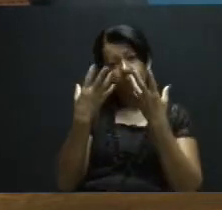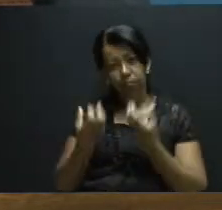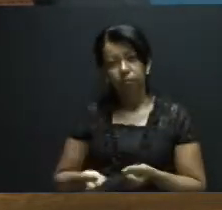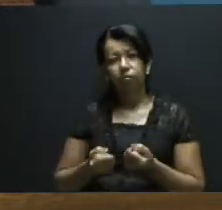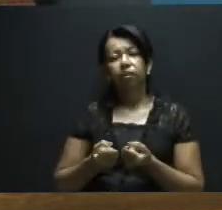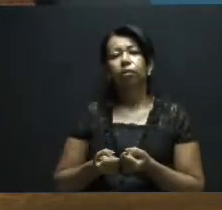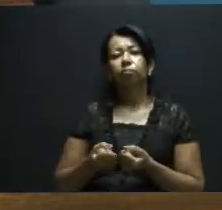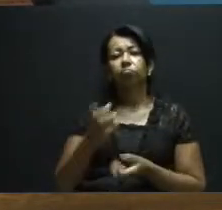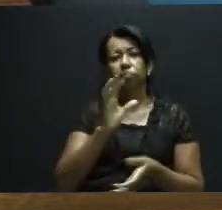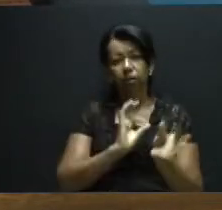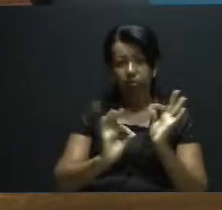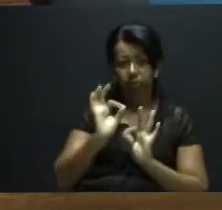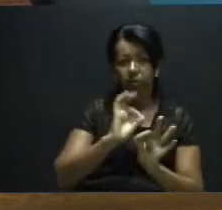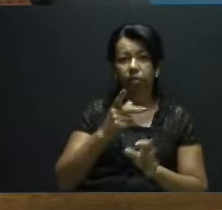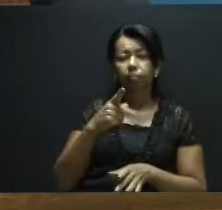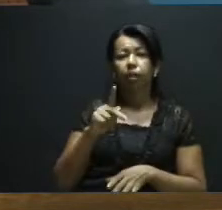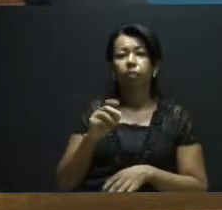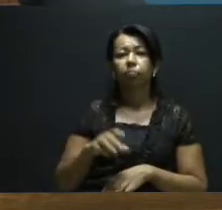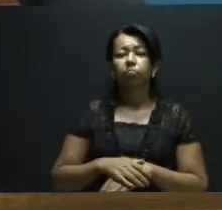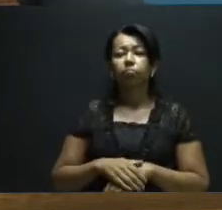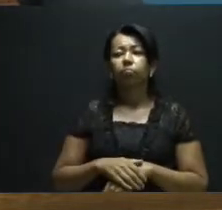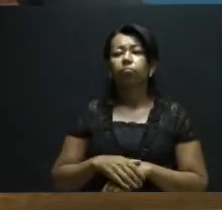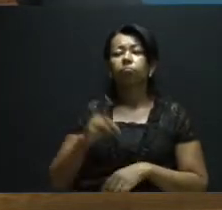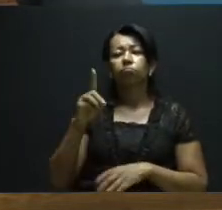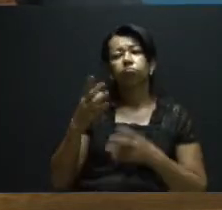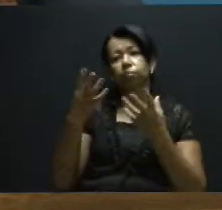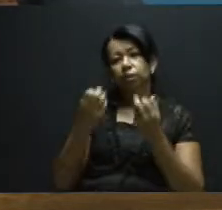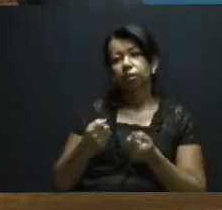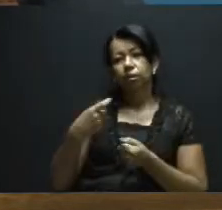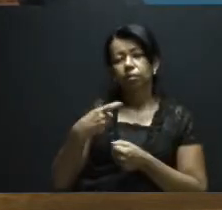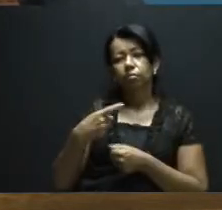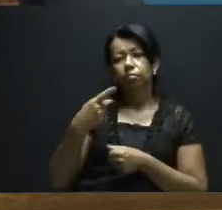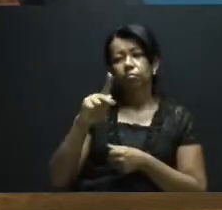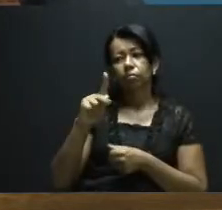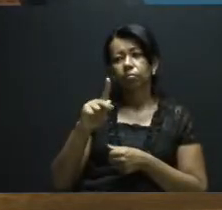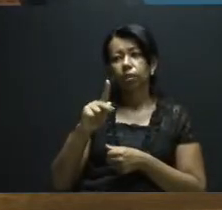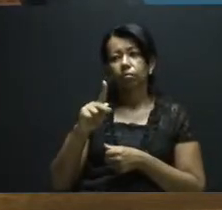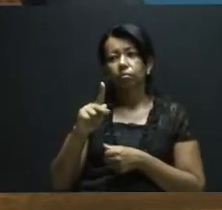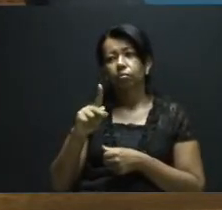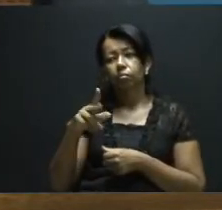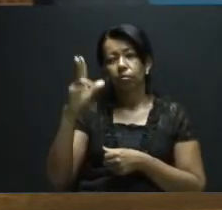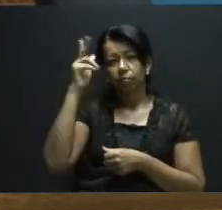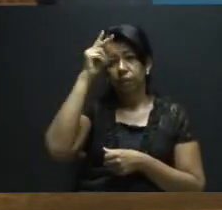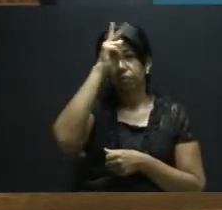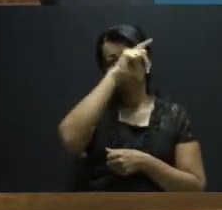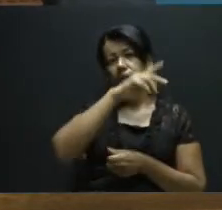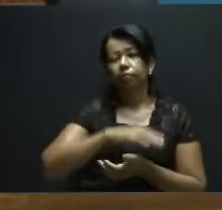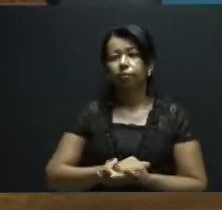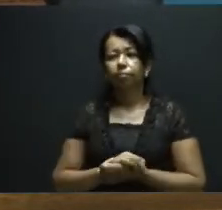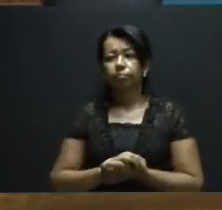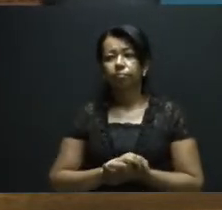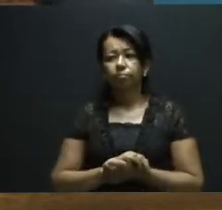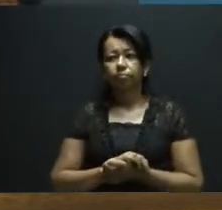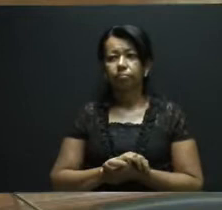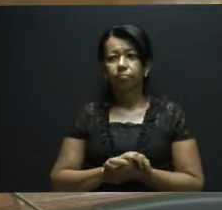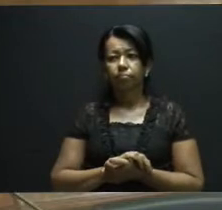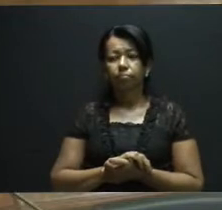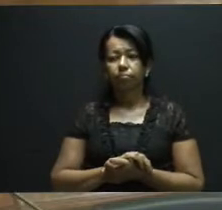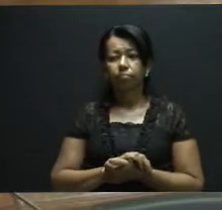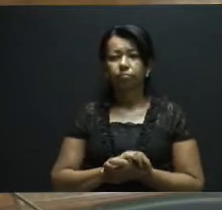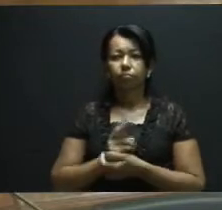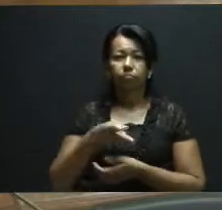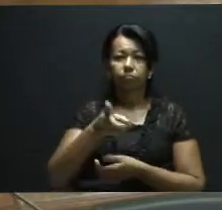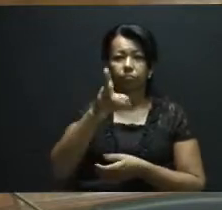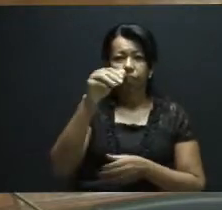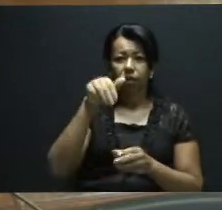esse projeto passe deus quiser ser sancionado ao oeste junto ao executivo só ex presidente continua